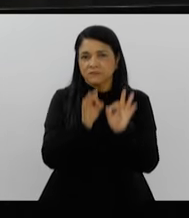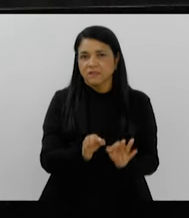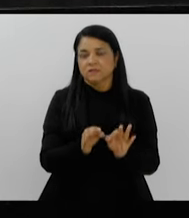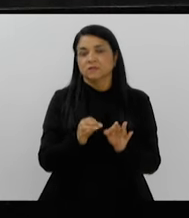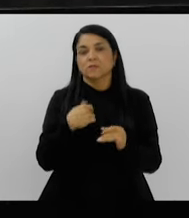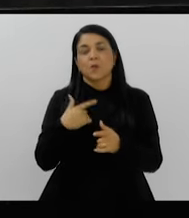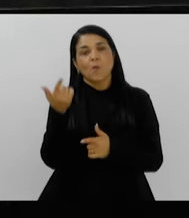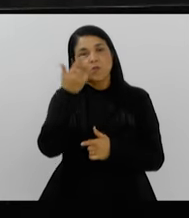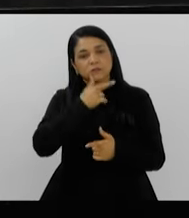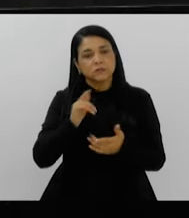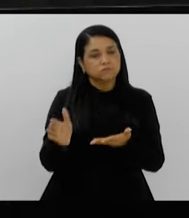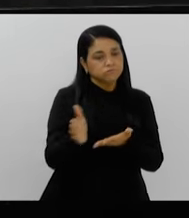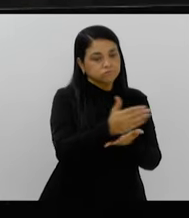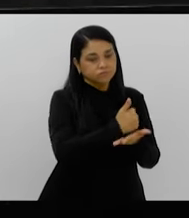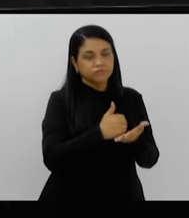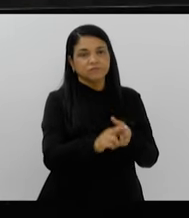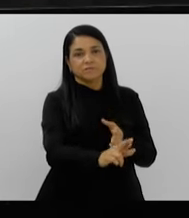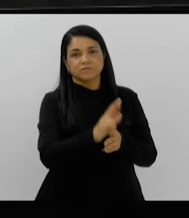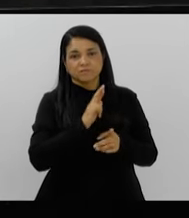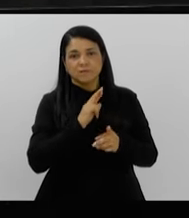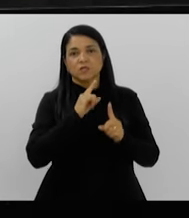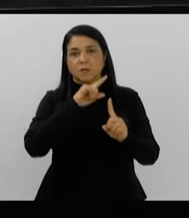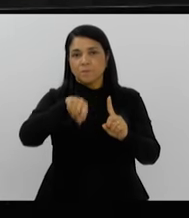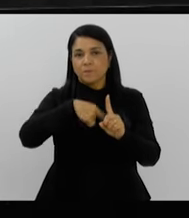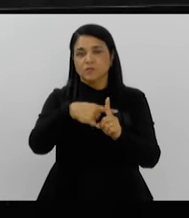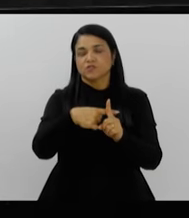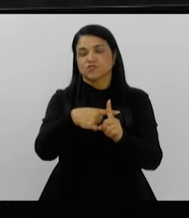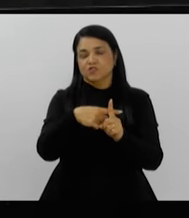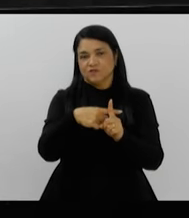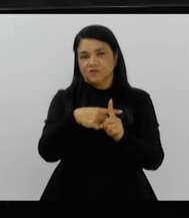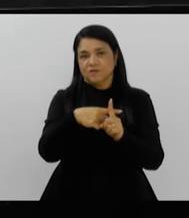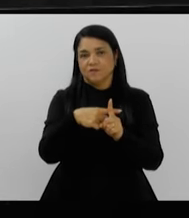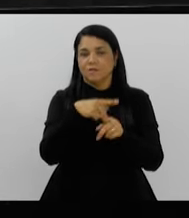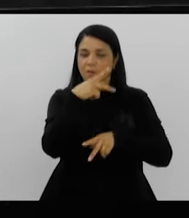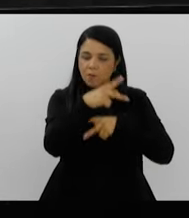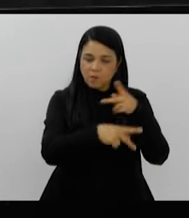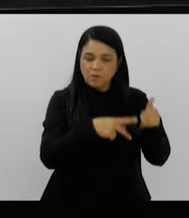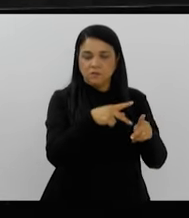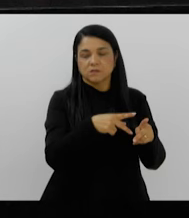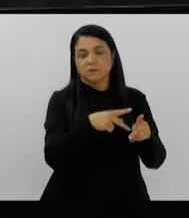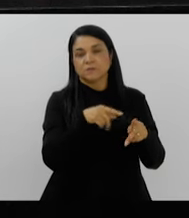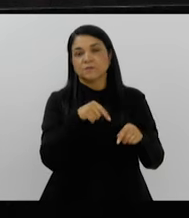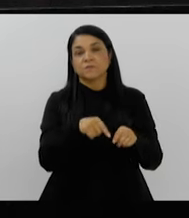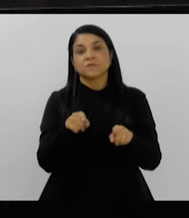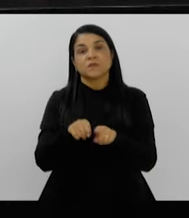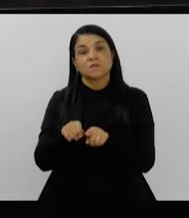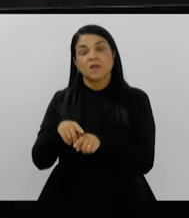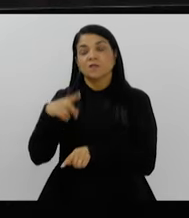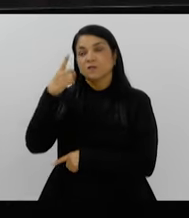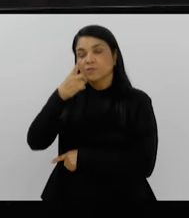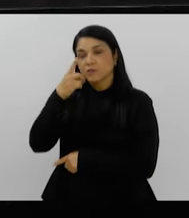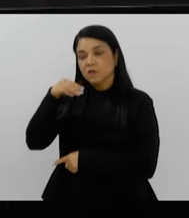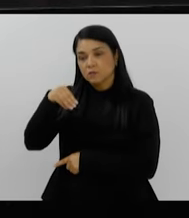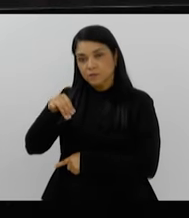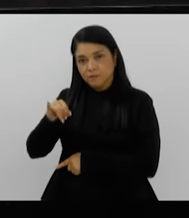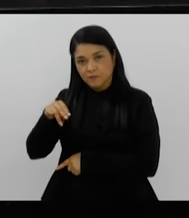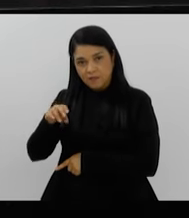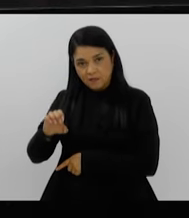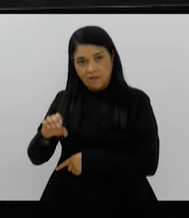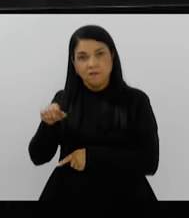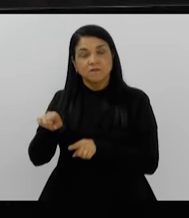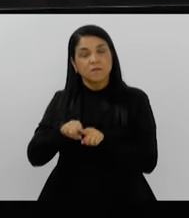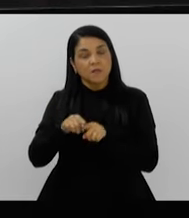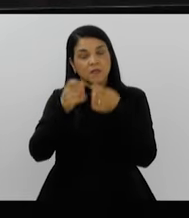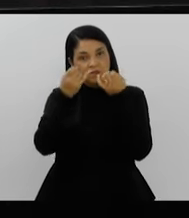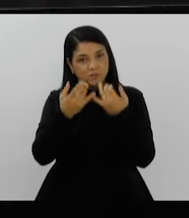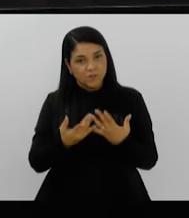possa obter resultados positivos para a população. E o deputado Mink aqui muito falou sobre a